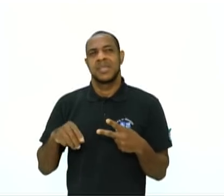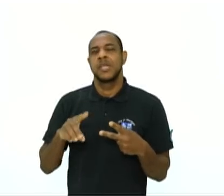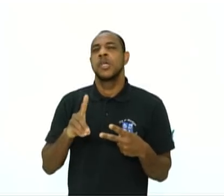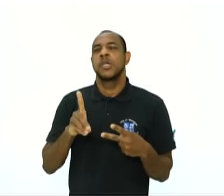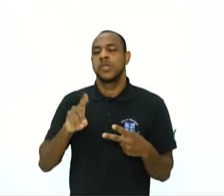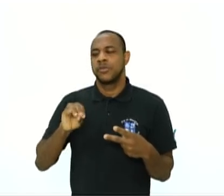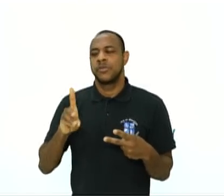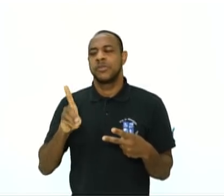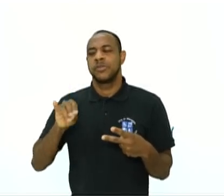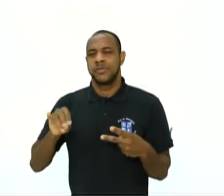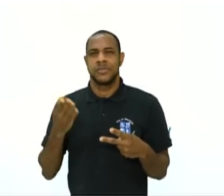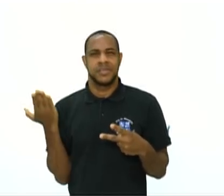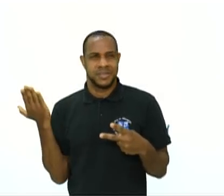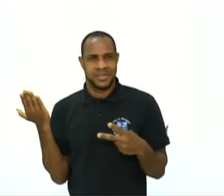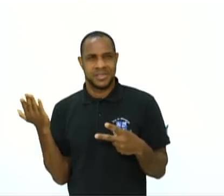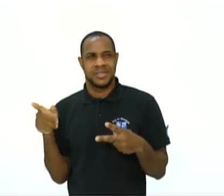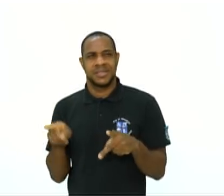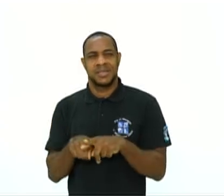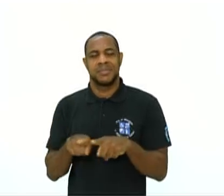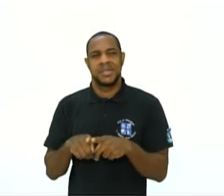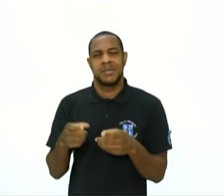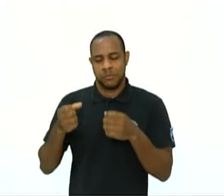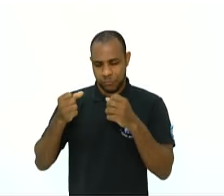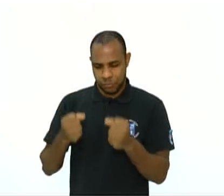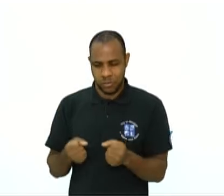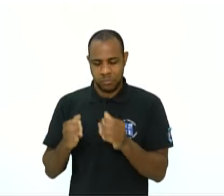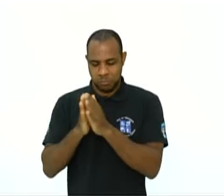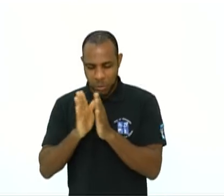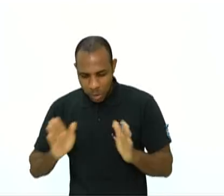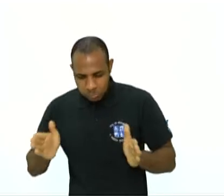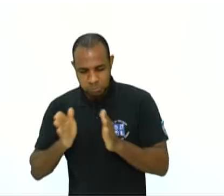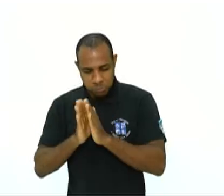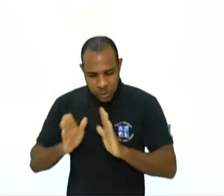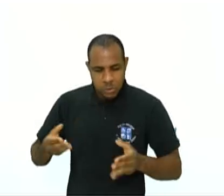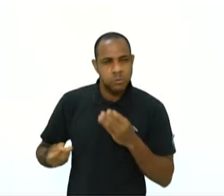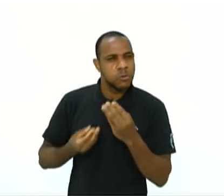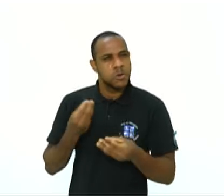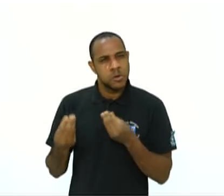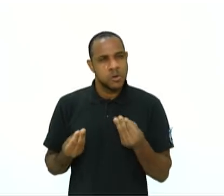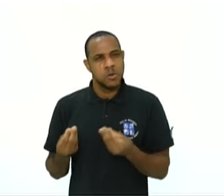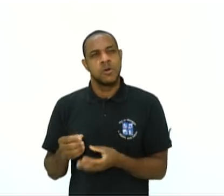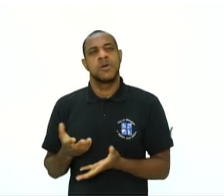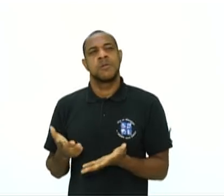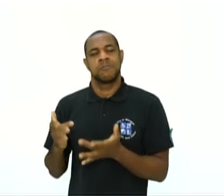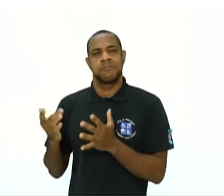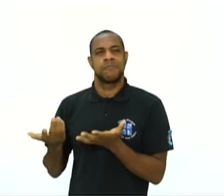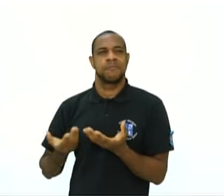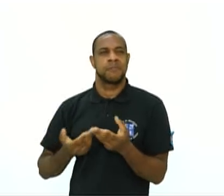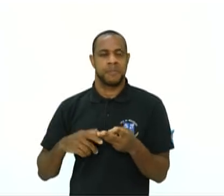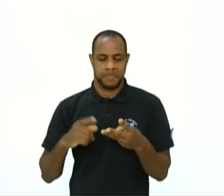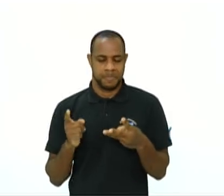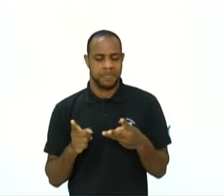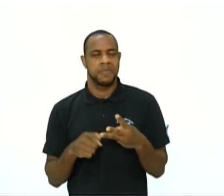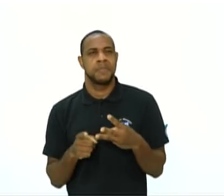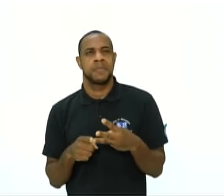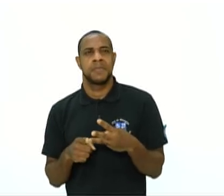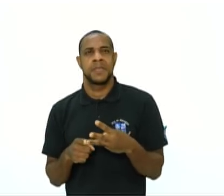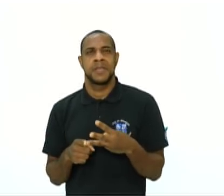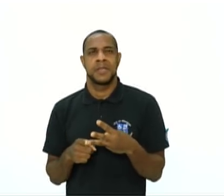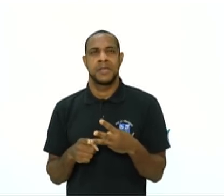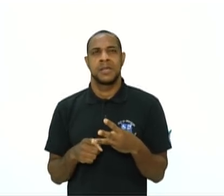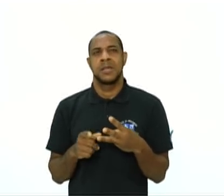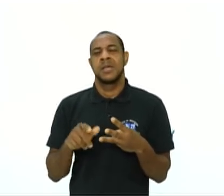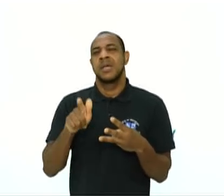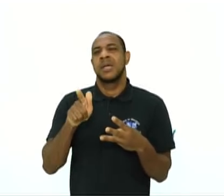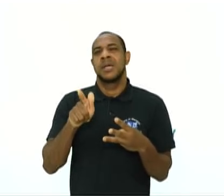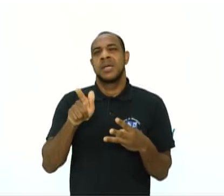força na arte ancestral, né, com ritual, né, então arte ritual com o mestre Didi. Falamos do artista